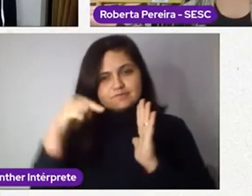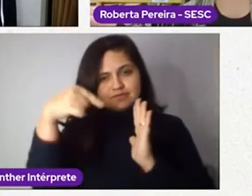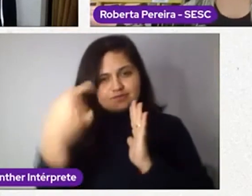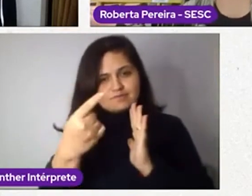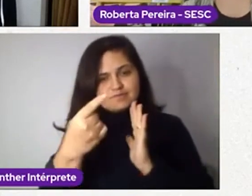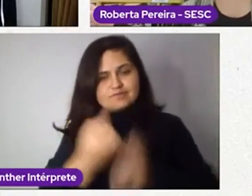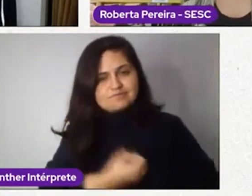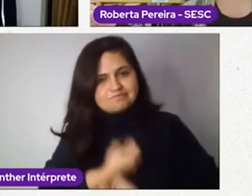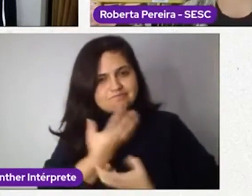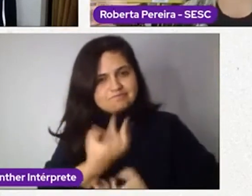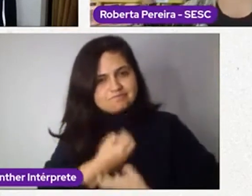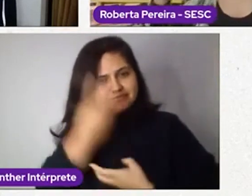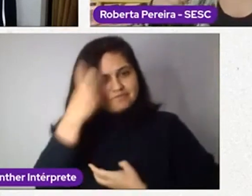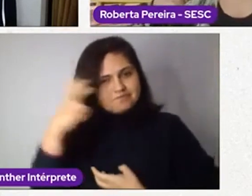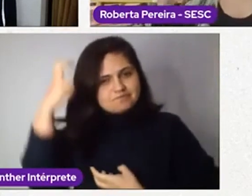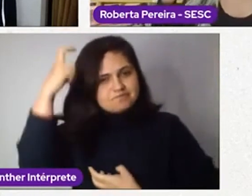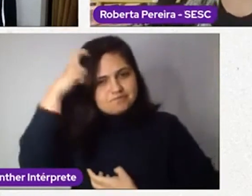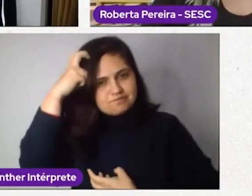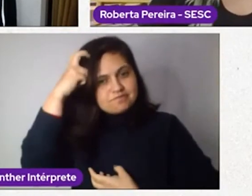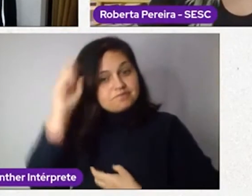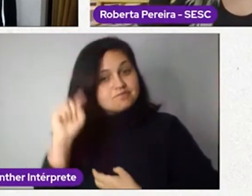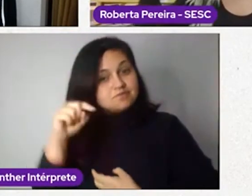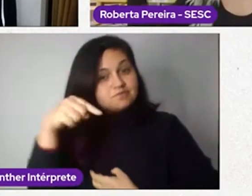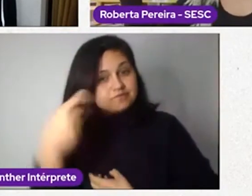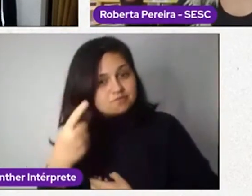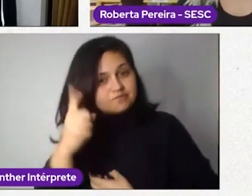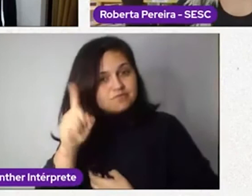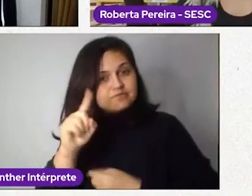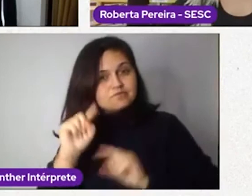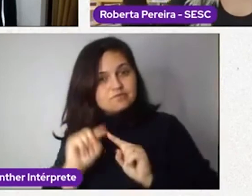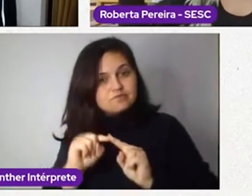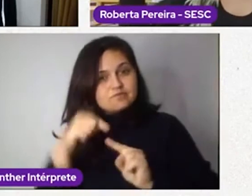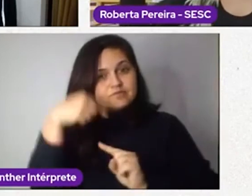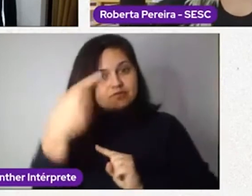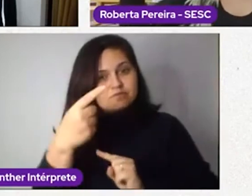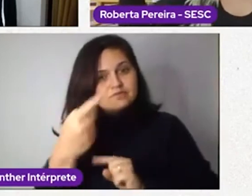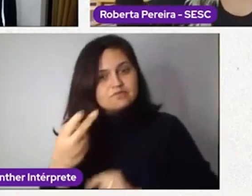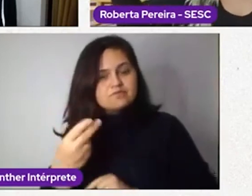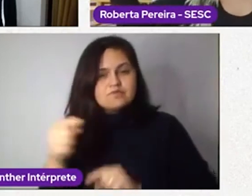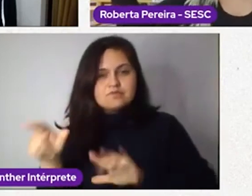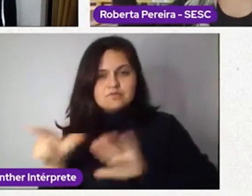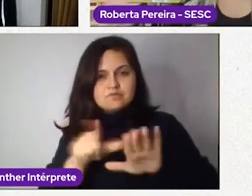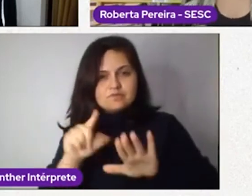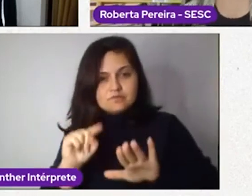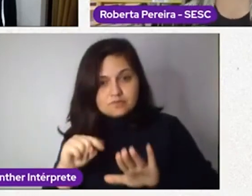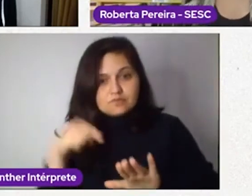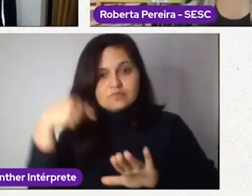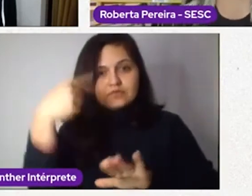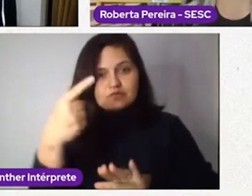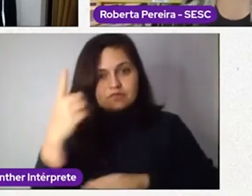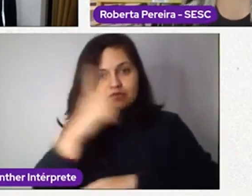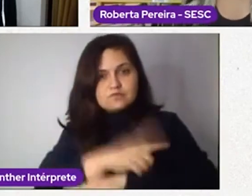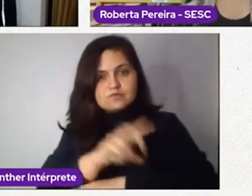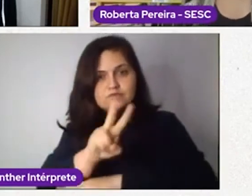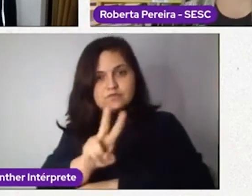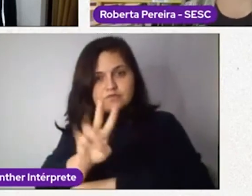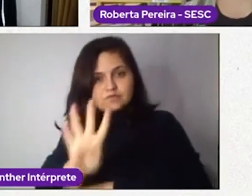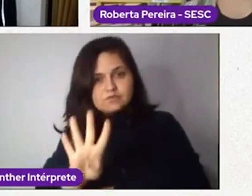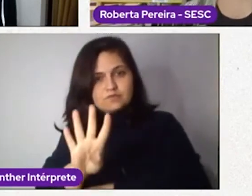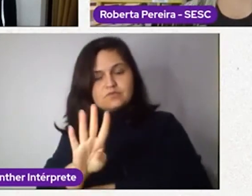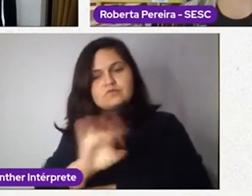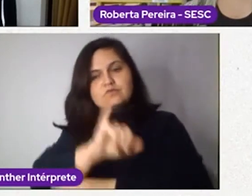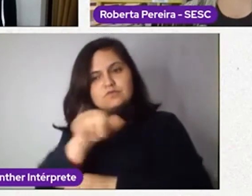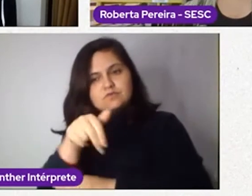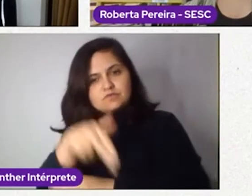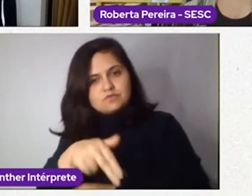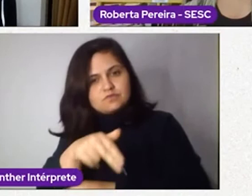Prosa Cultural. O próximo Prosa Cultural é na outra semana, sem ser a semana que vem, na outra, dia 24 de junho, e